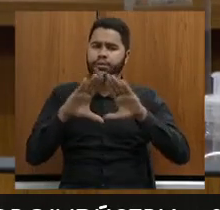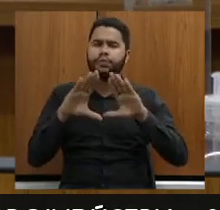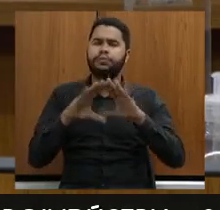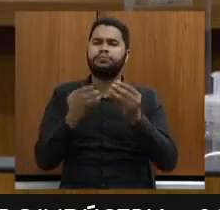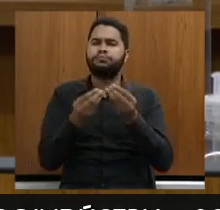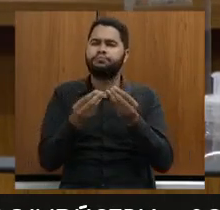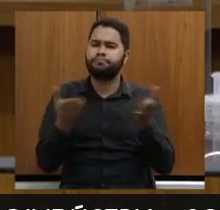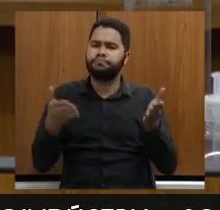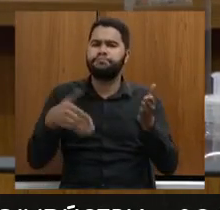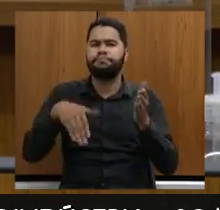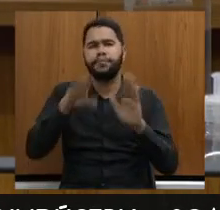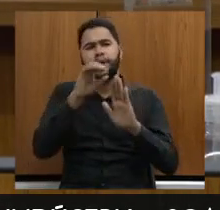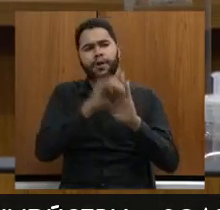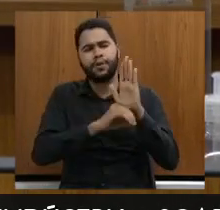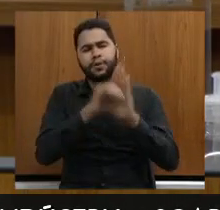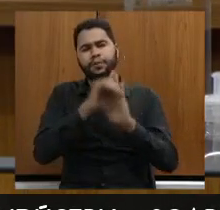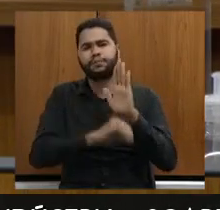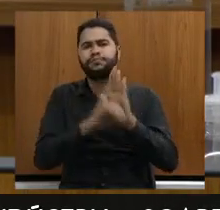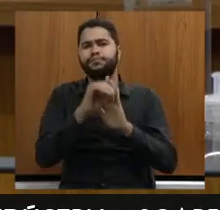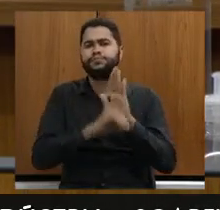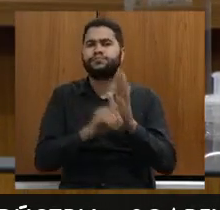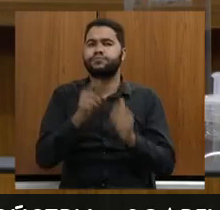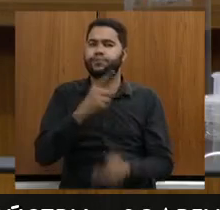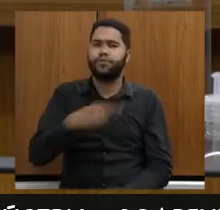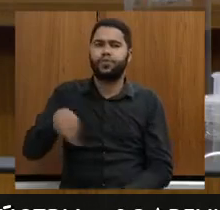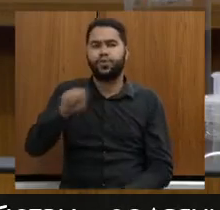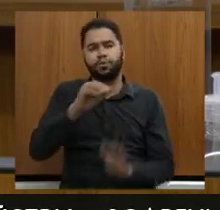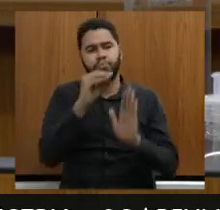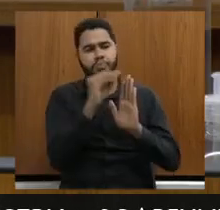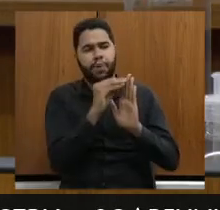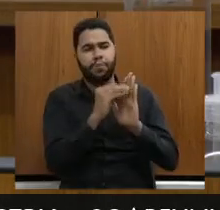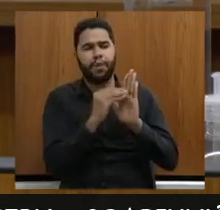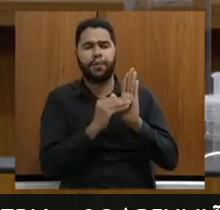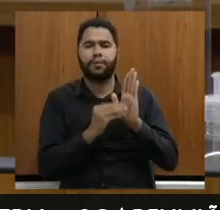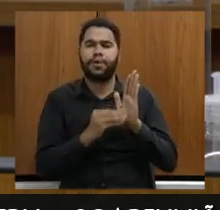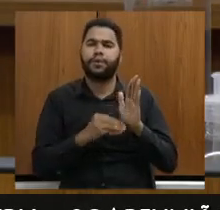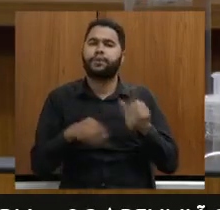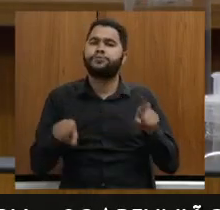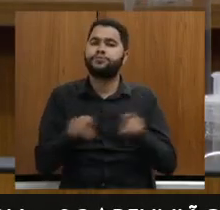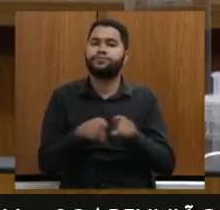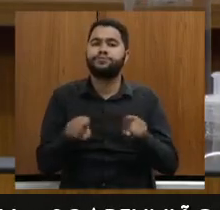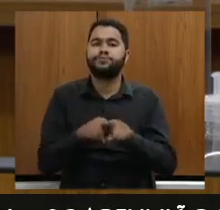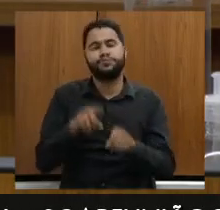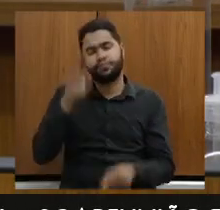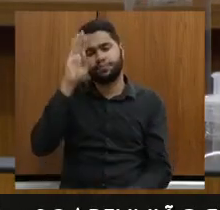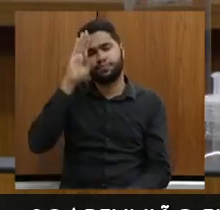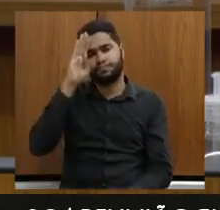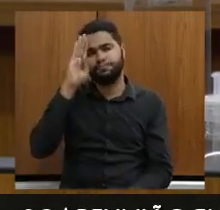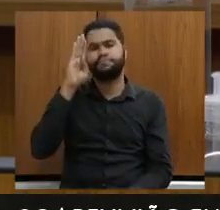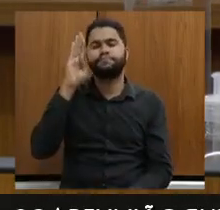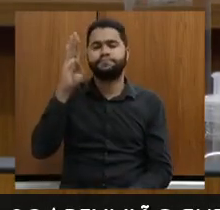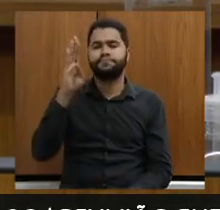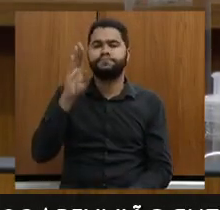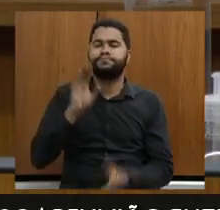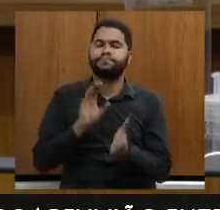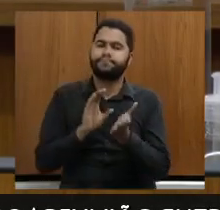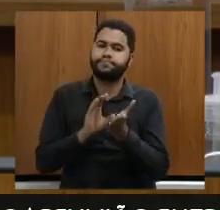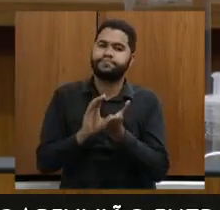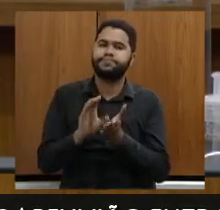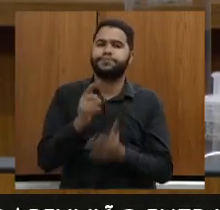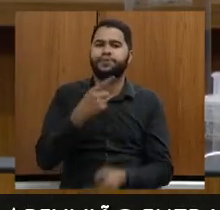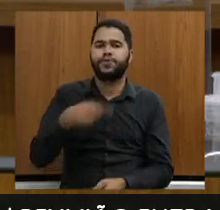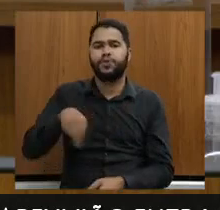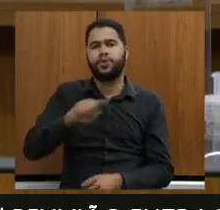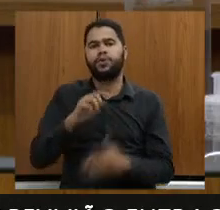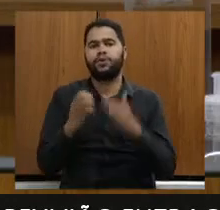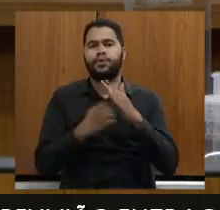trazer mais orçamento para secretaria que vocês coloquem também como a grande prioridade o investimento na